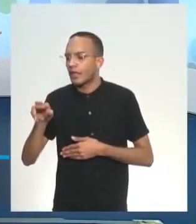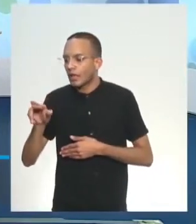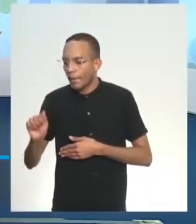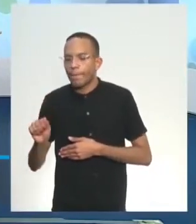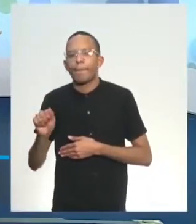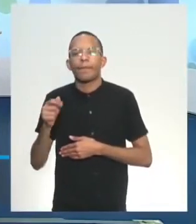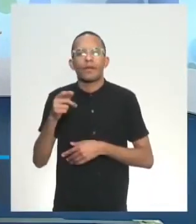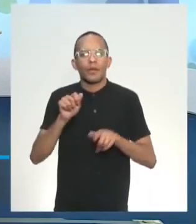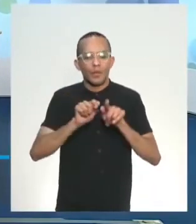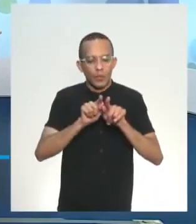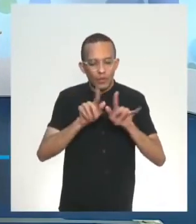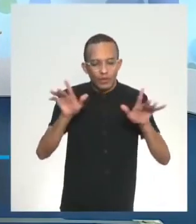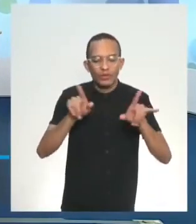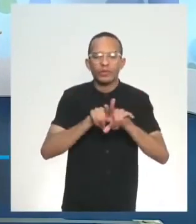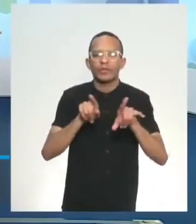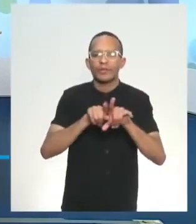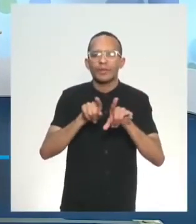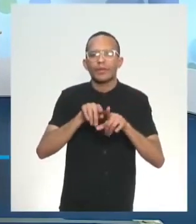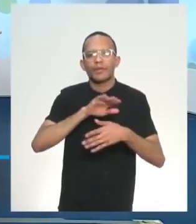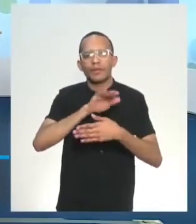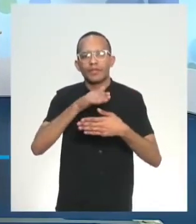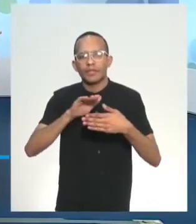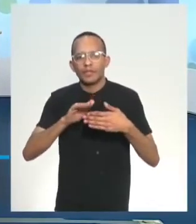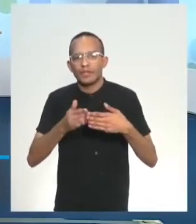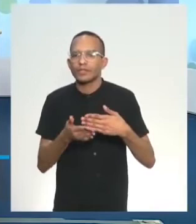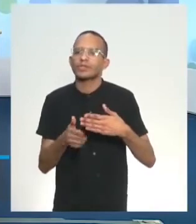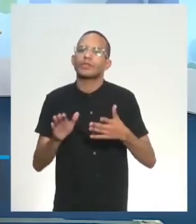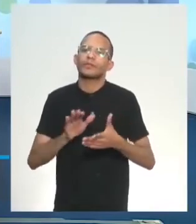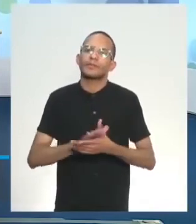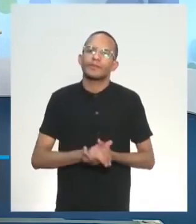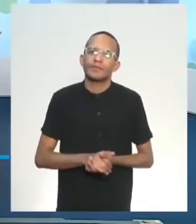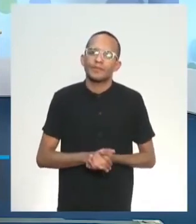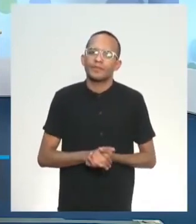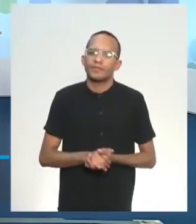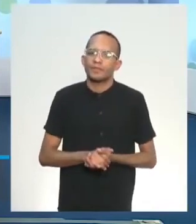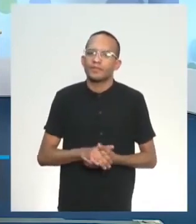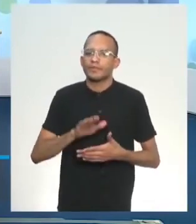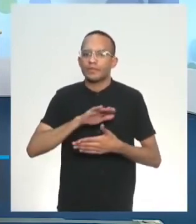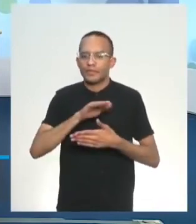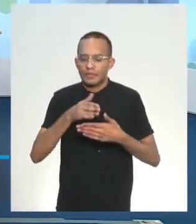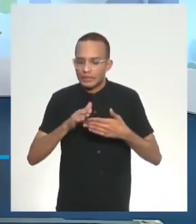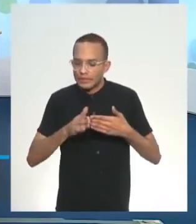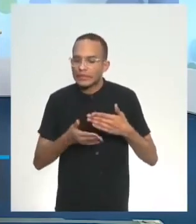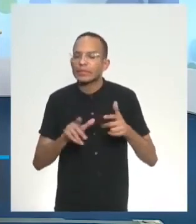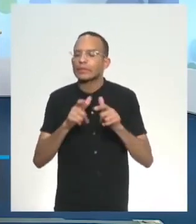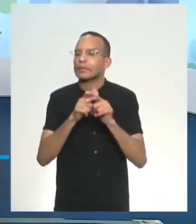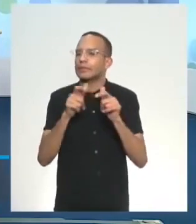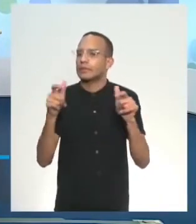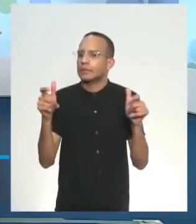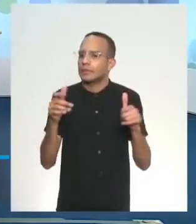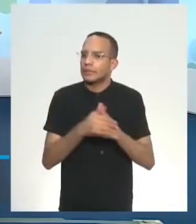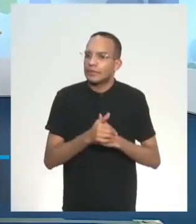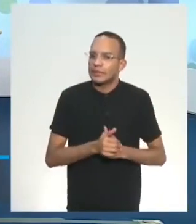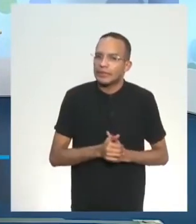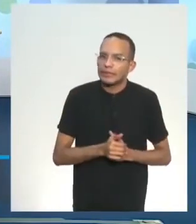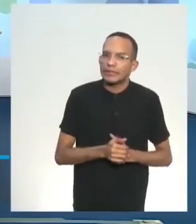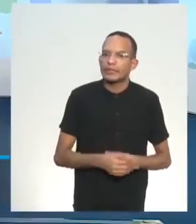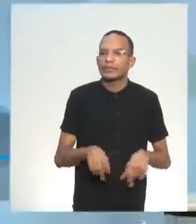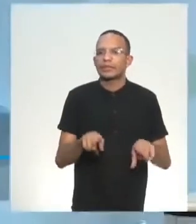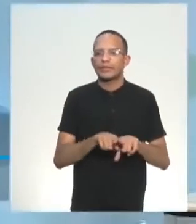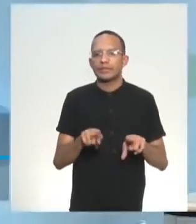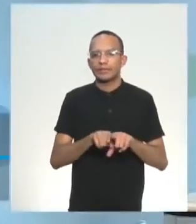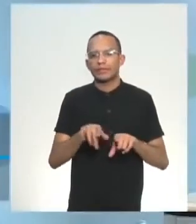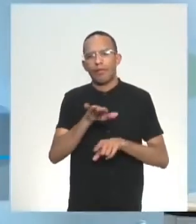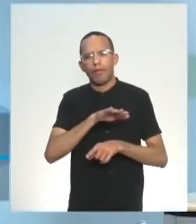Dandara, Guarulhos também, Mata Atlântica. Guarulhos. Isso aí, Mata Atlântica a maioria. Muito bem. Então, o pessoal que vai mais